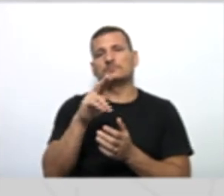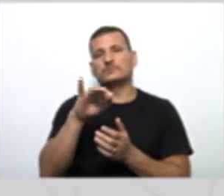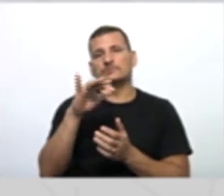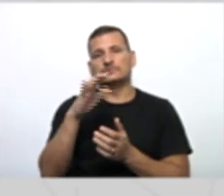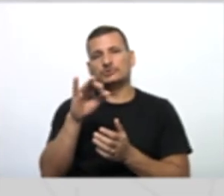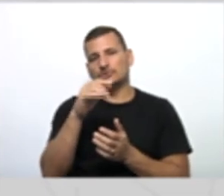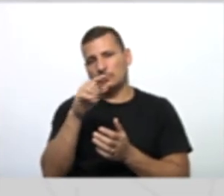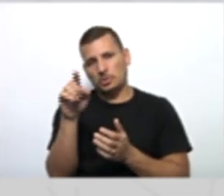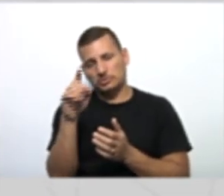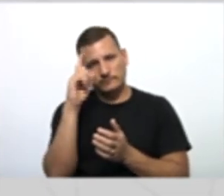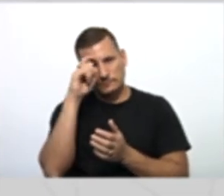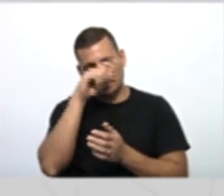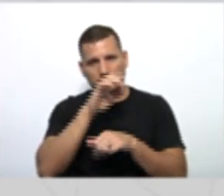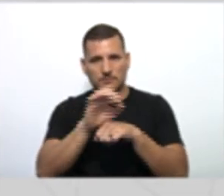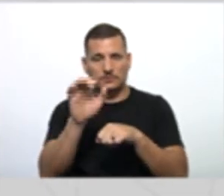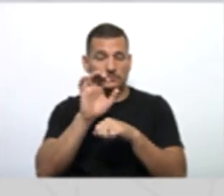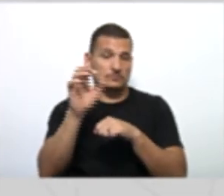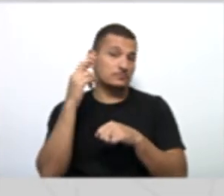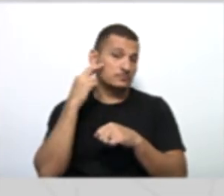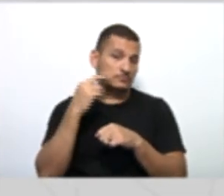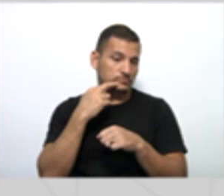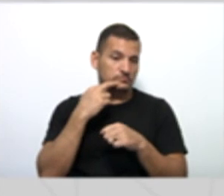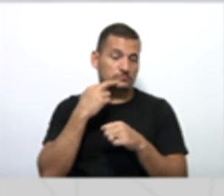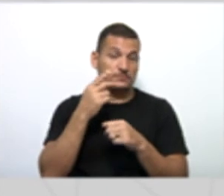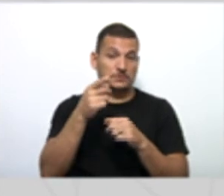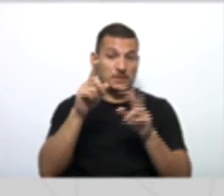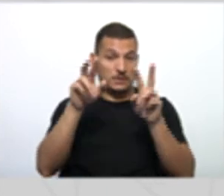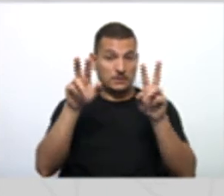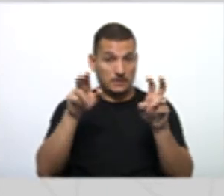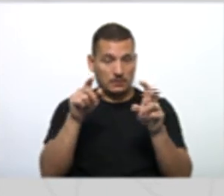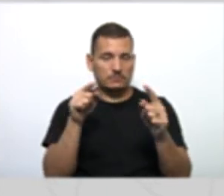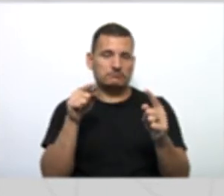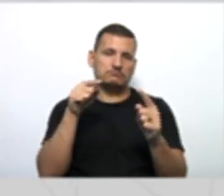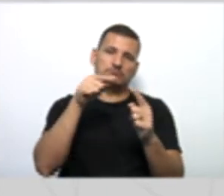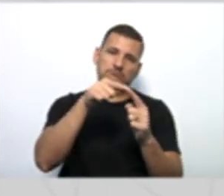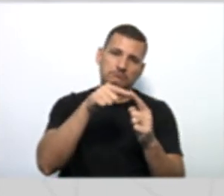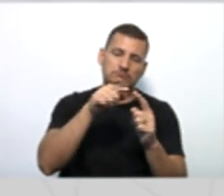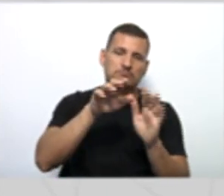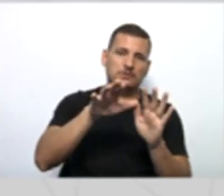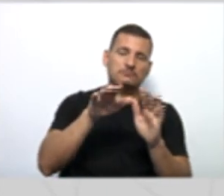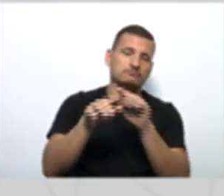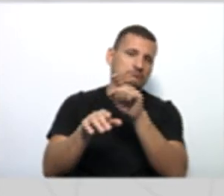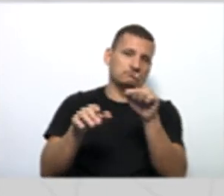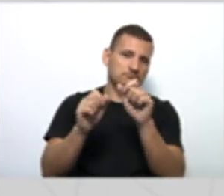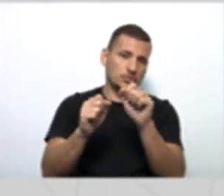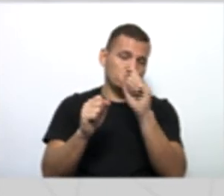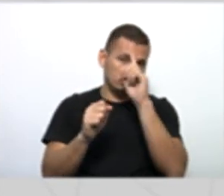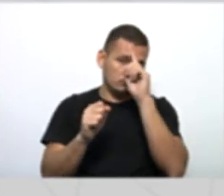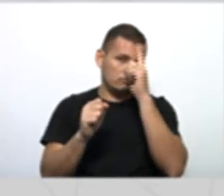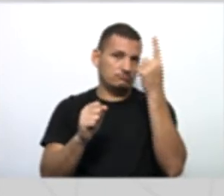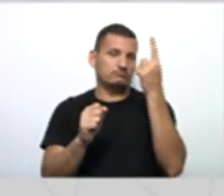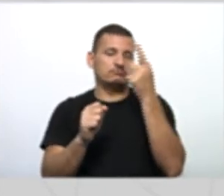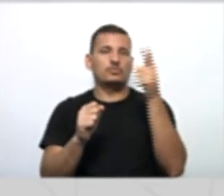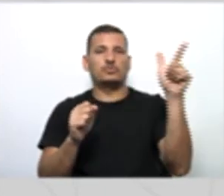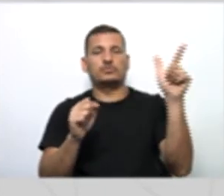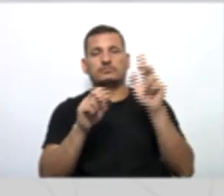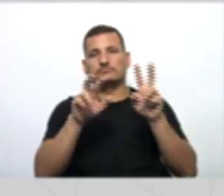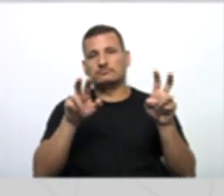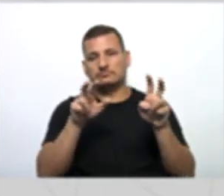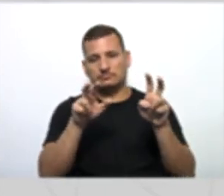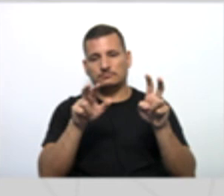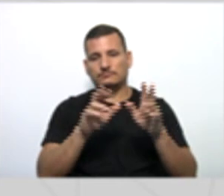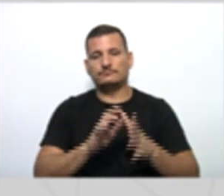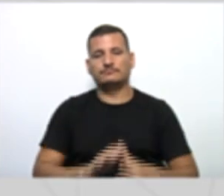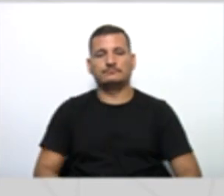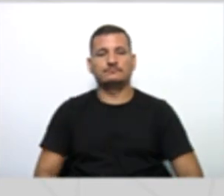outro tema. Esse daqui já é um tema indicado, né, mas a ideia é que vocês exercitassem aí essa